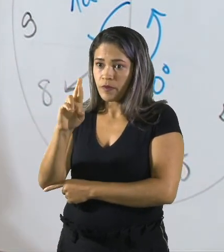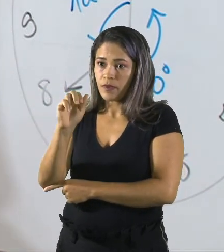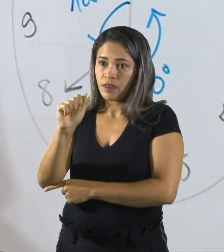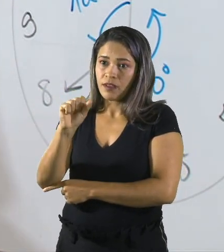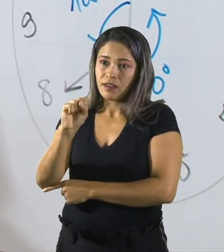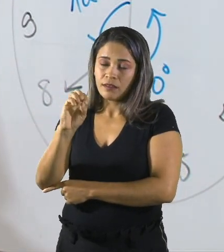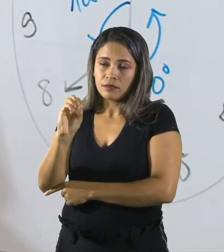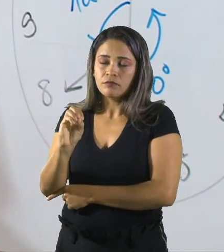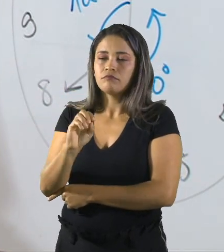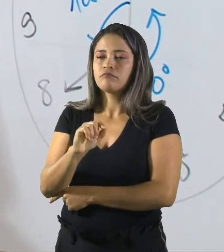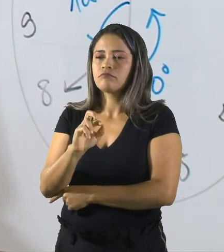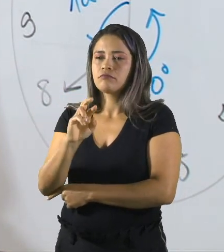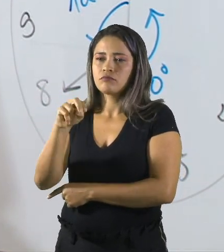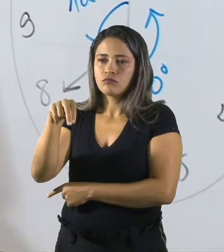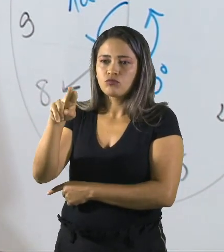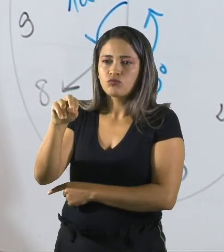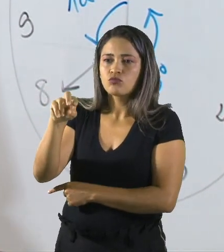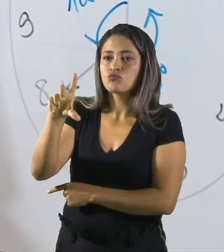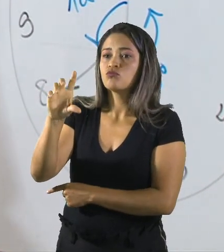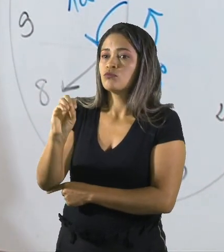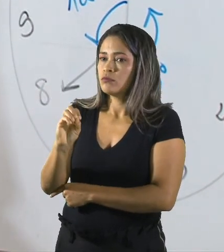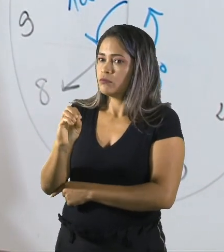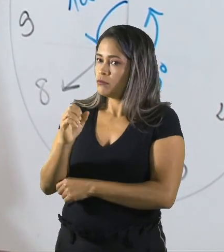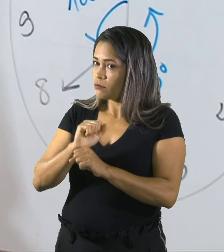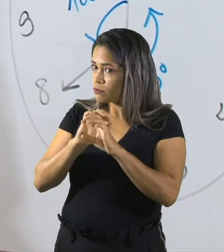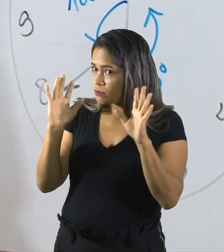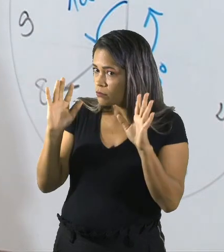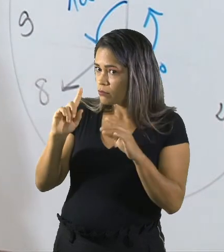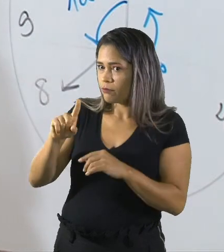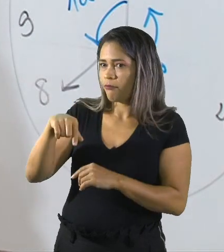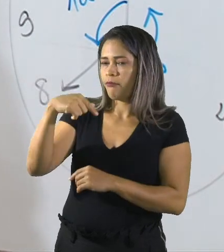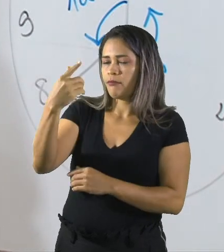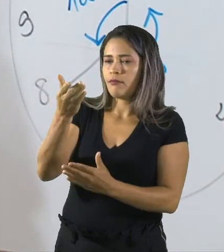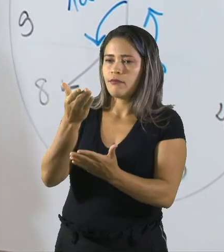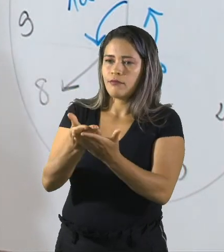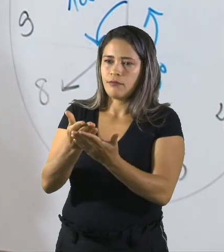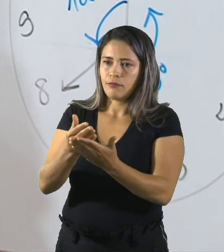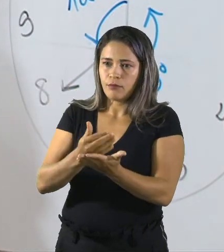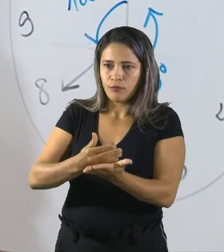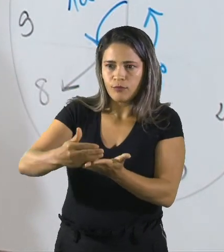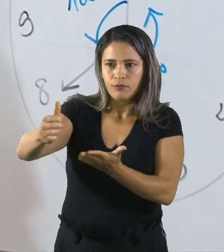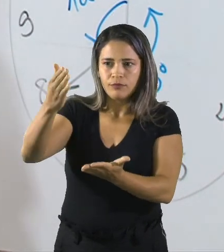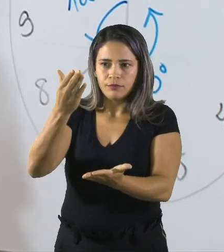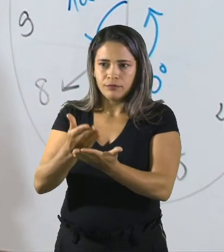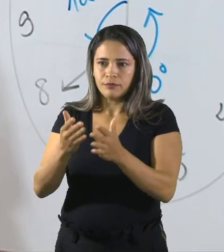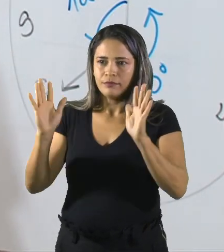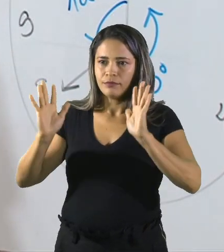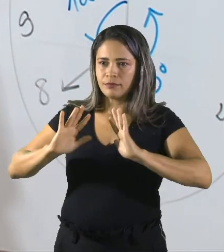muito esse conceito. Então, até a próxima aula e continuem estudando. Tchau, tchau!